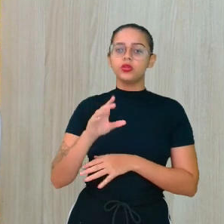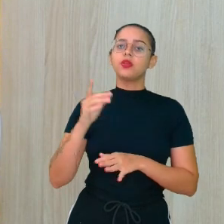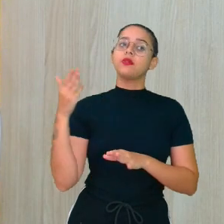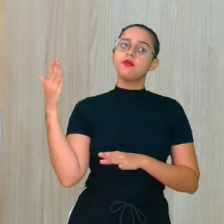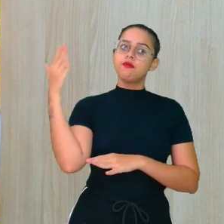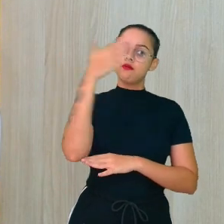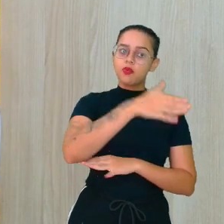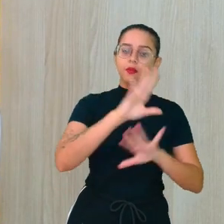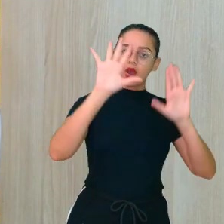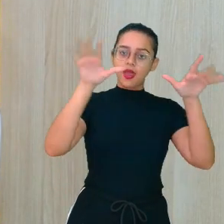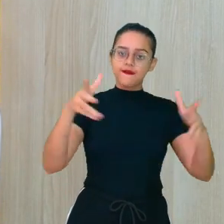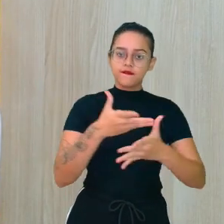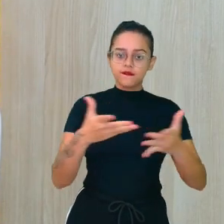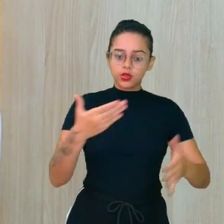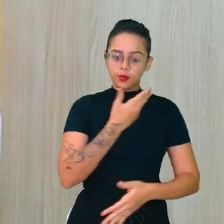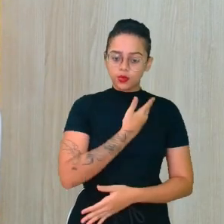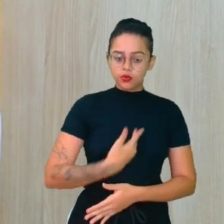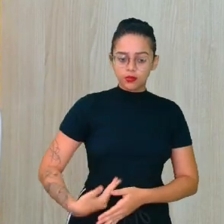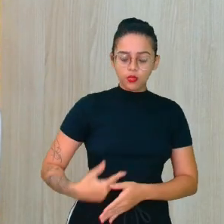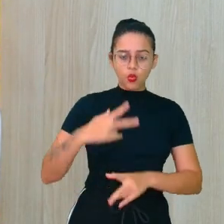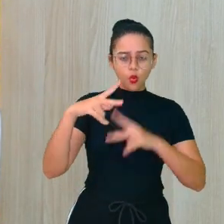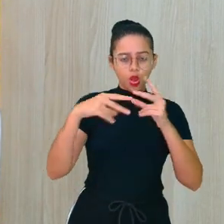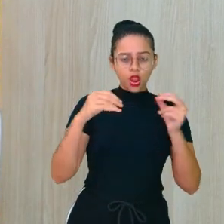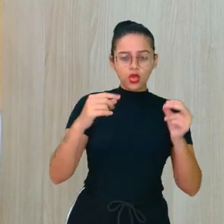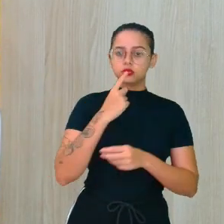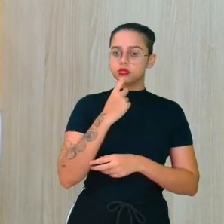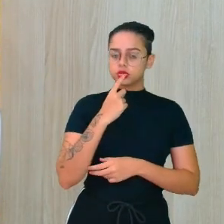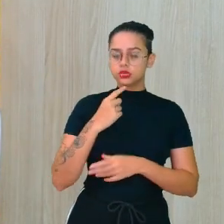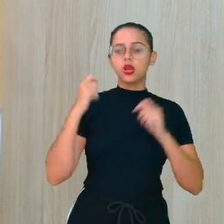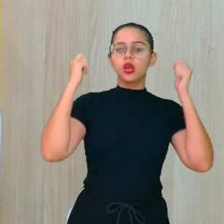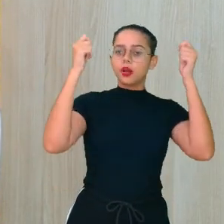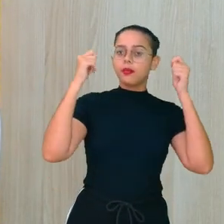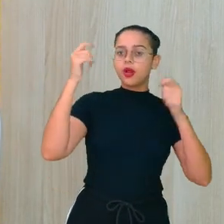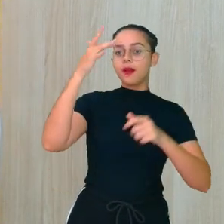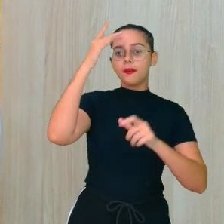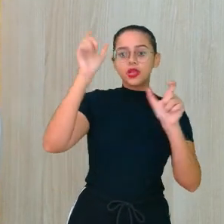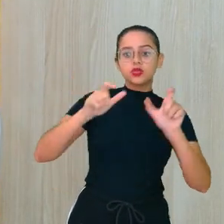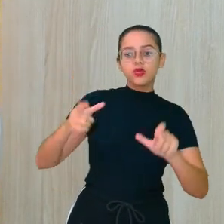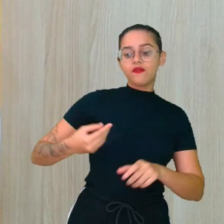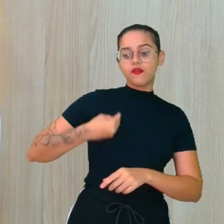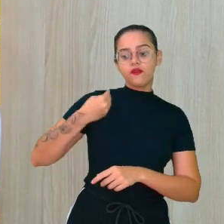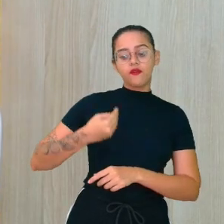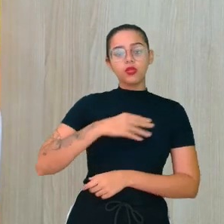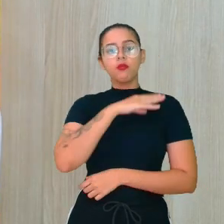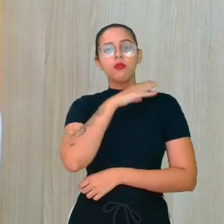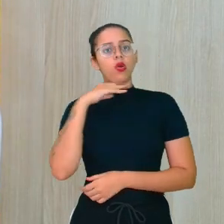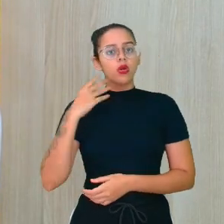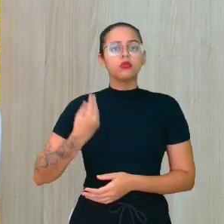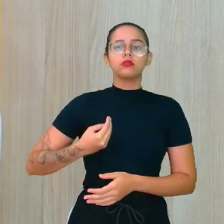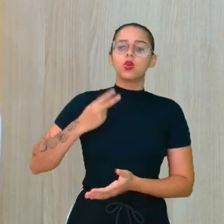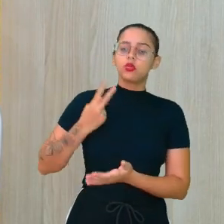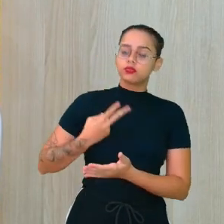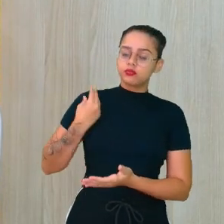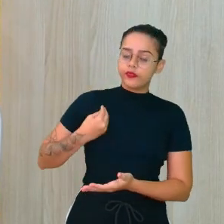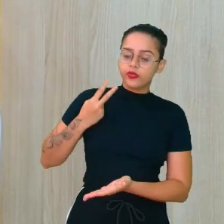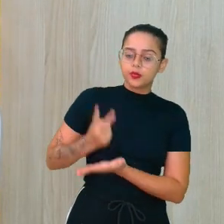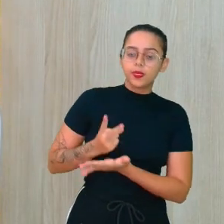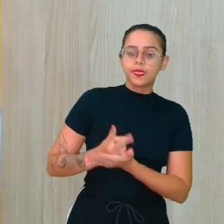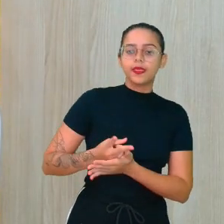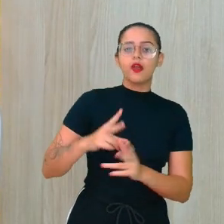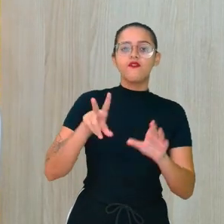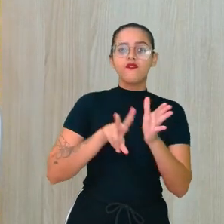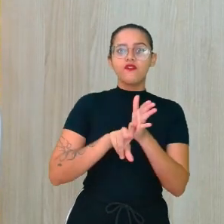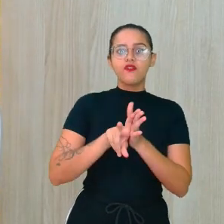vermelho, era falando dessa campanha das pessoas vivendo, morrendo, sobrevivendo ao vírus da AIDS. E o porquê isso